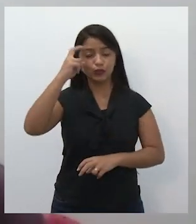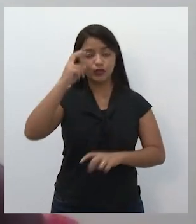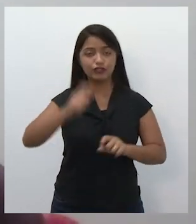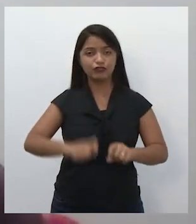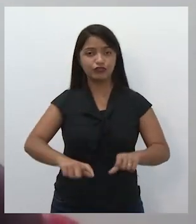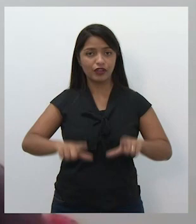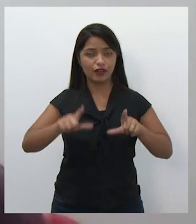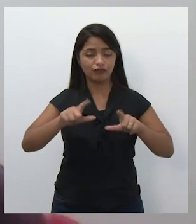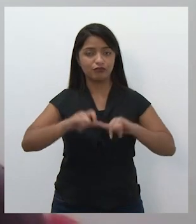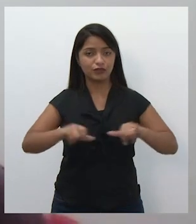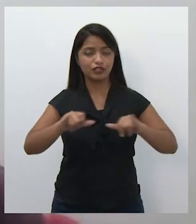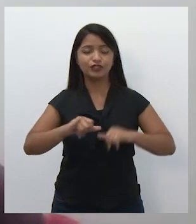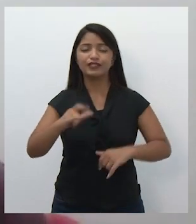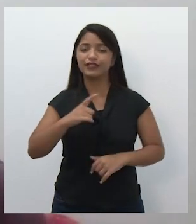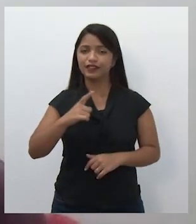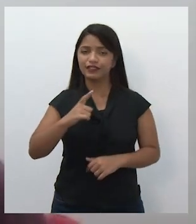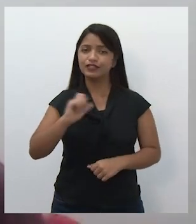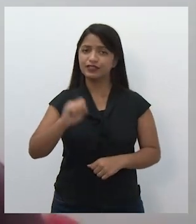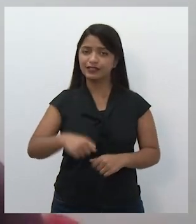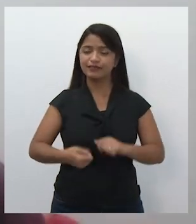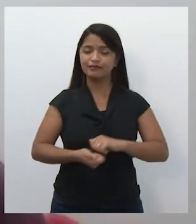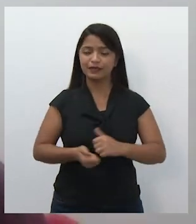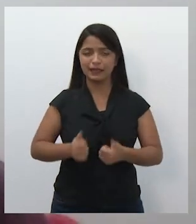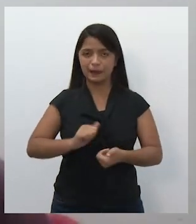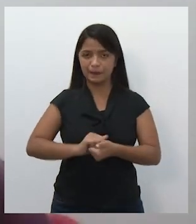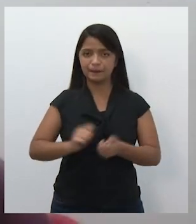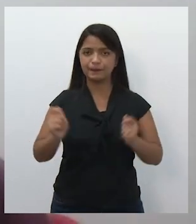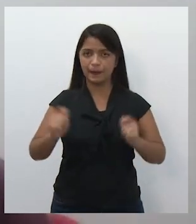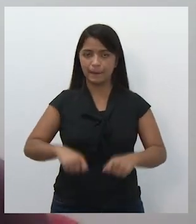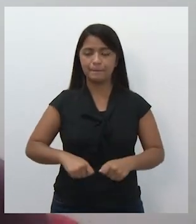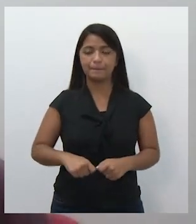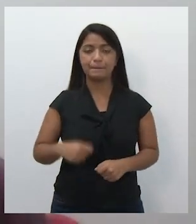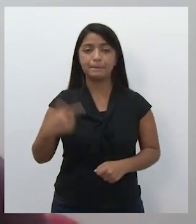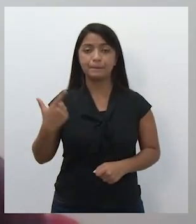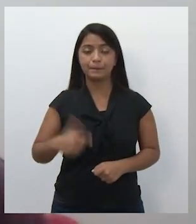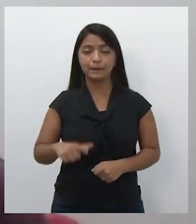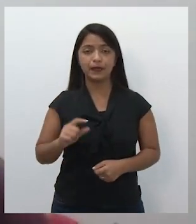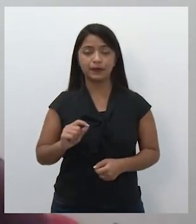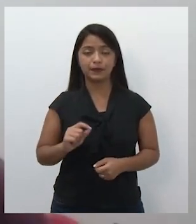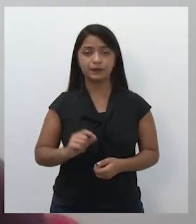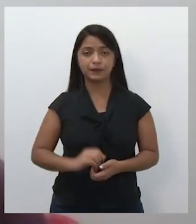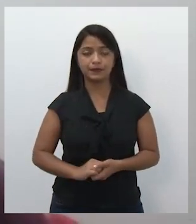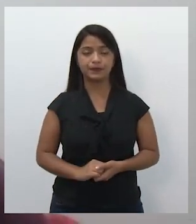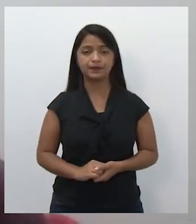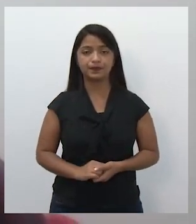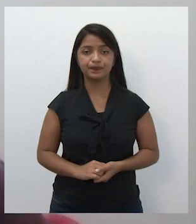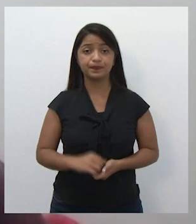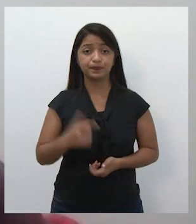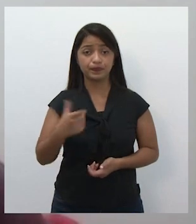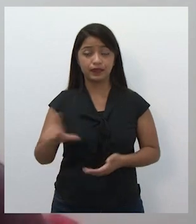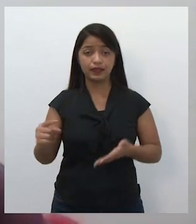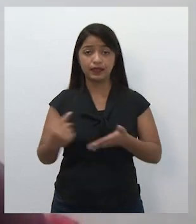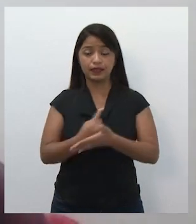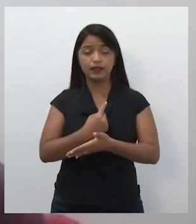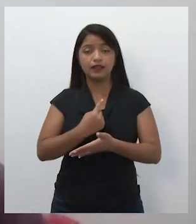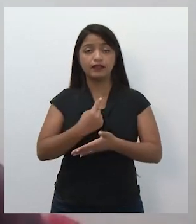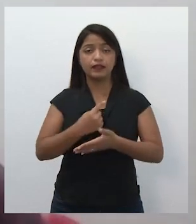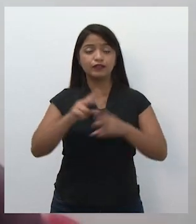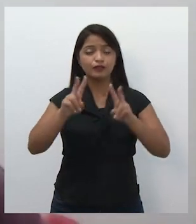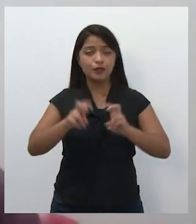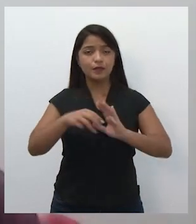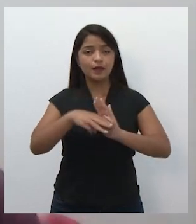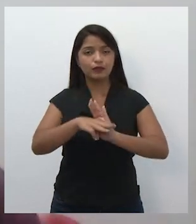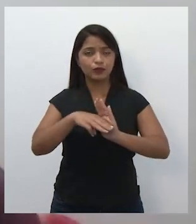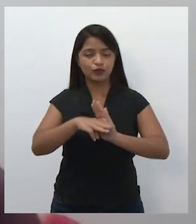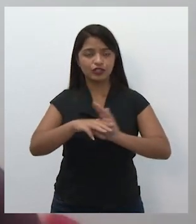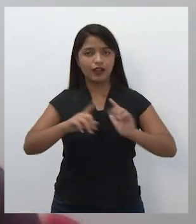é possível de ser adequado, sim. E no material, né, a Helena, na primeira parte, falou muito da questão das metodologias ativas. Então, no